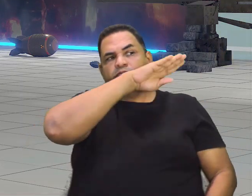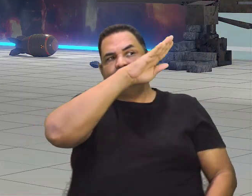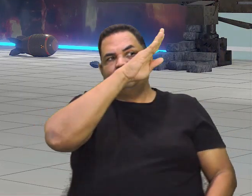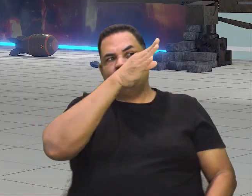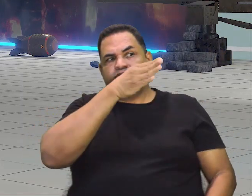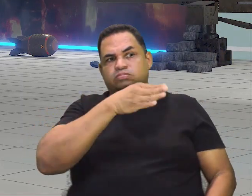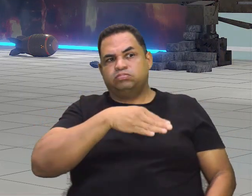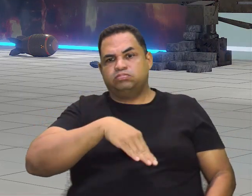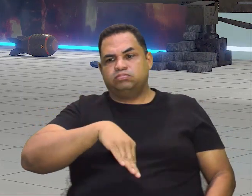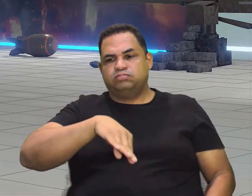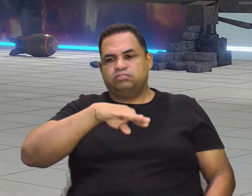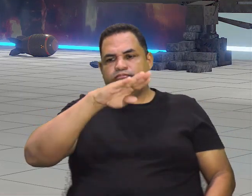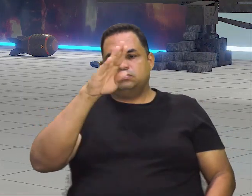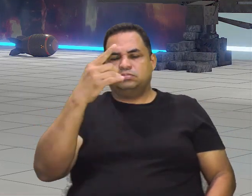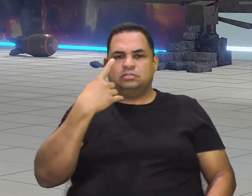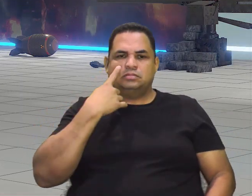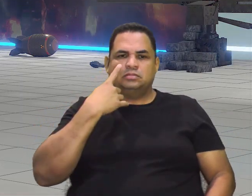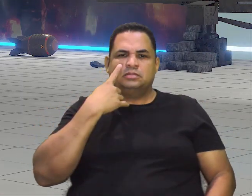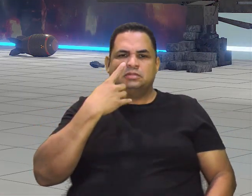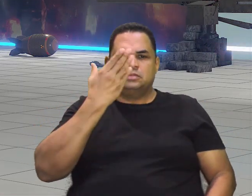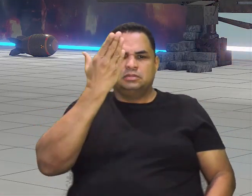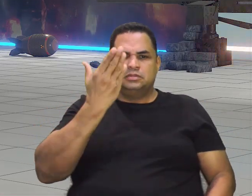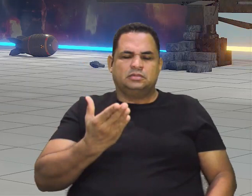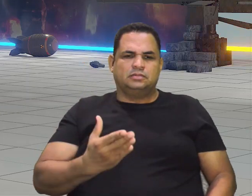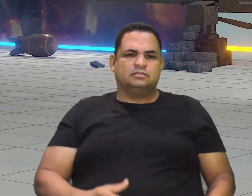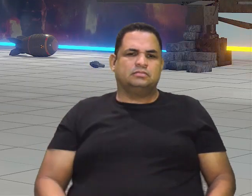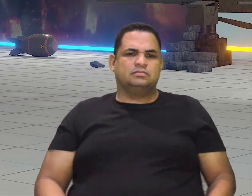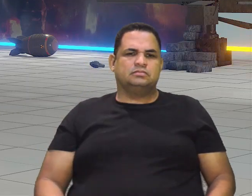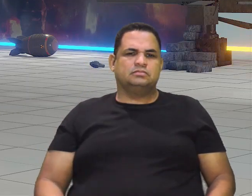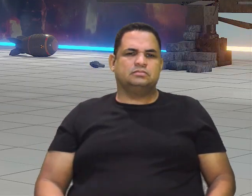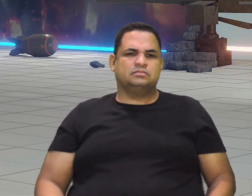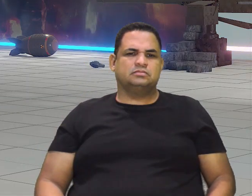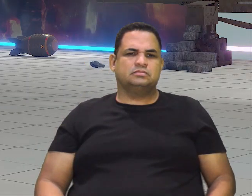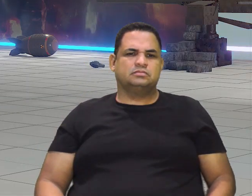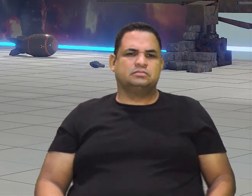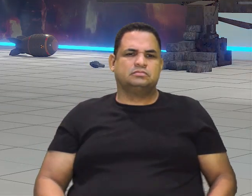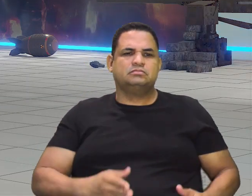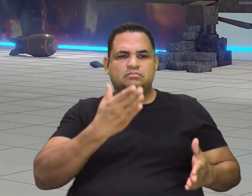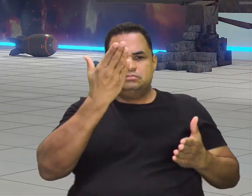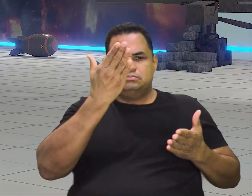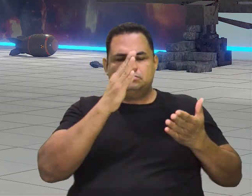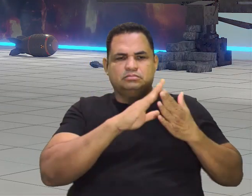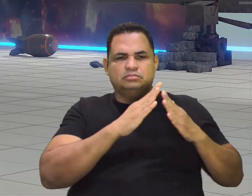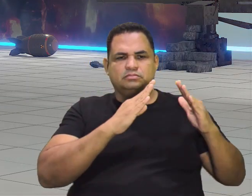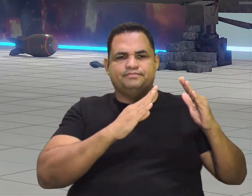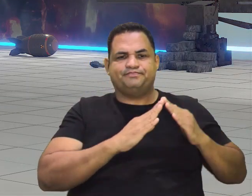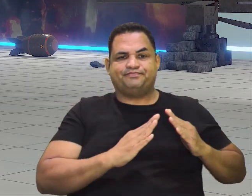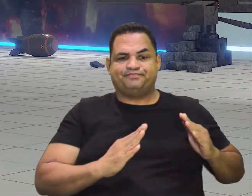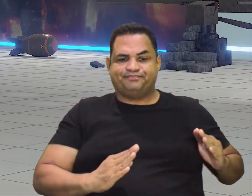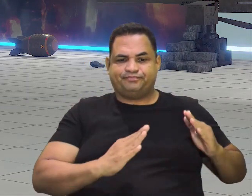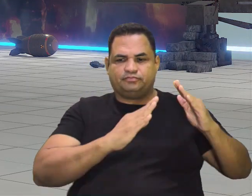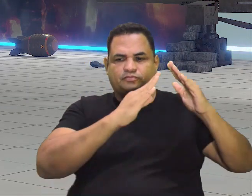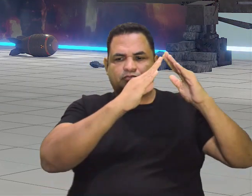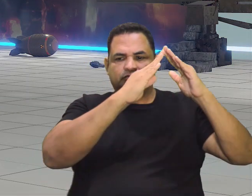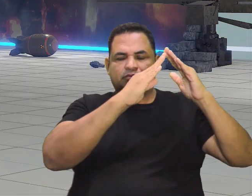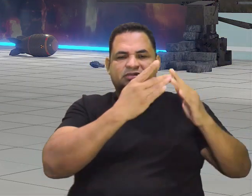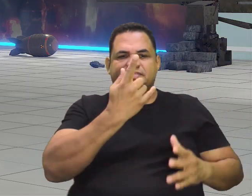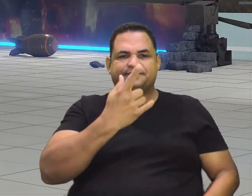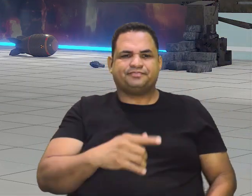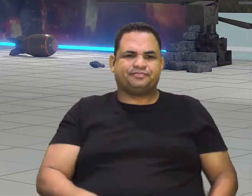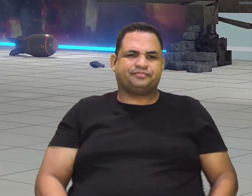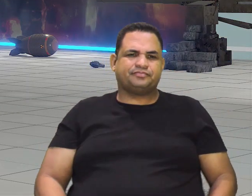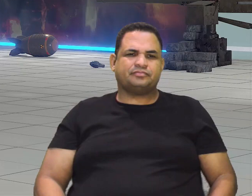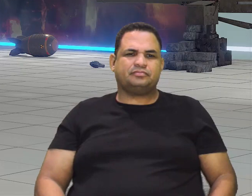ali. Não, vamos, olha aqui esse castelo que está aqui atrás. Esse aqui é